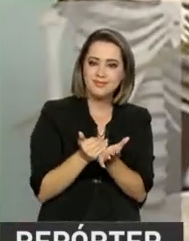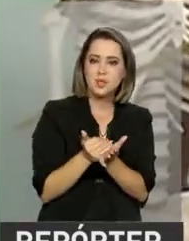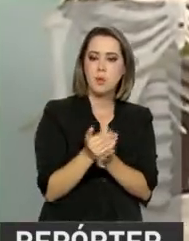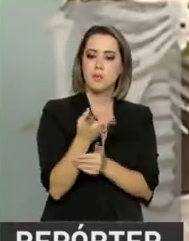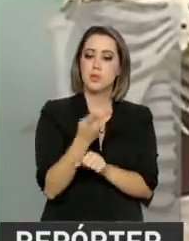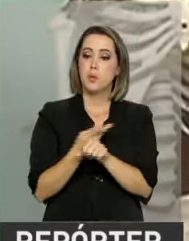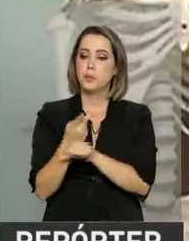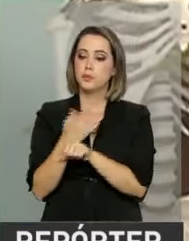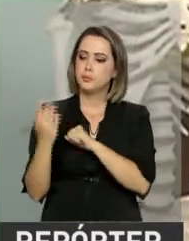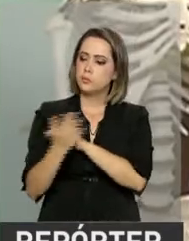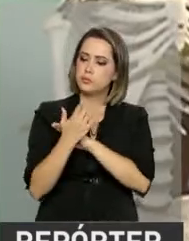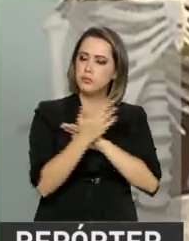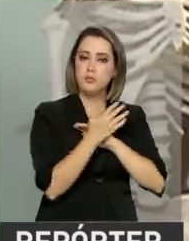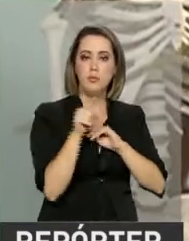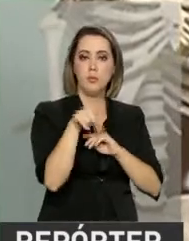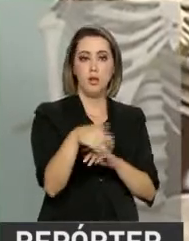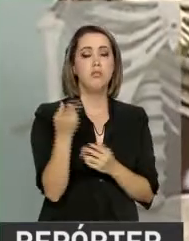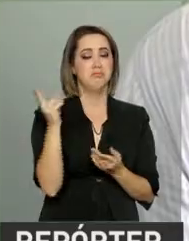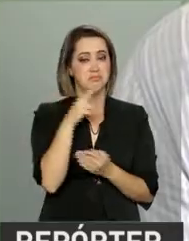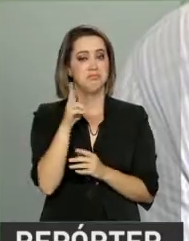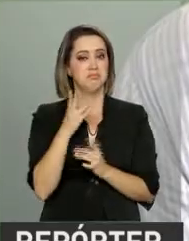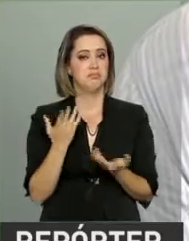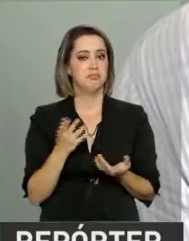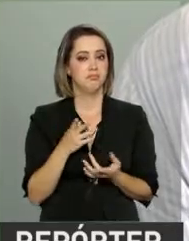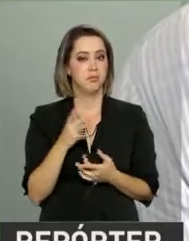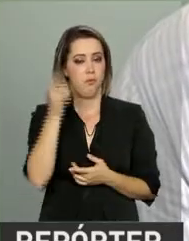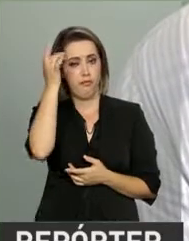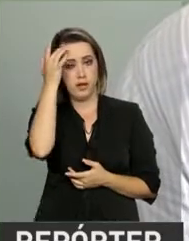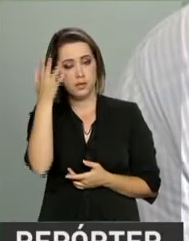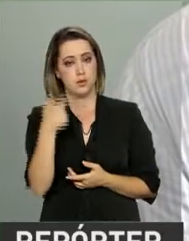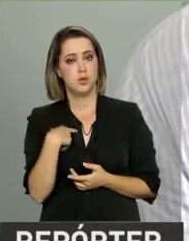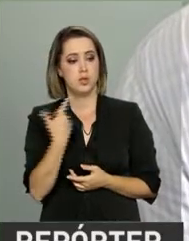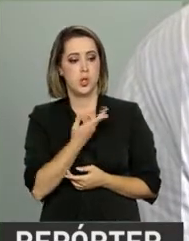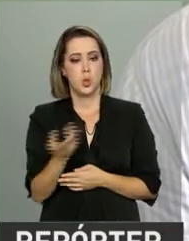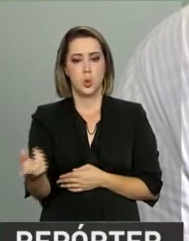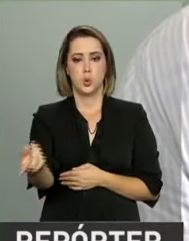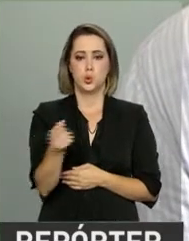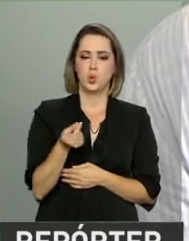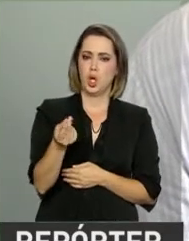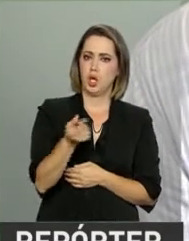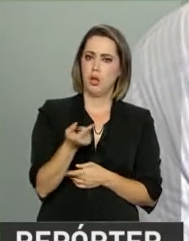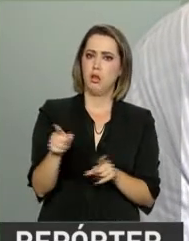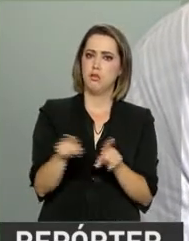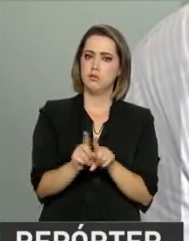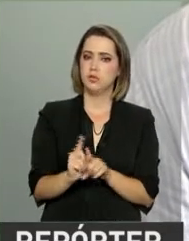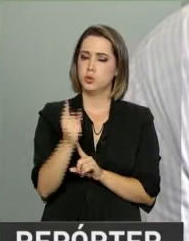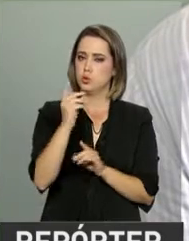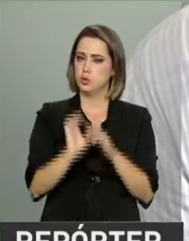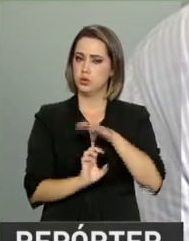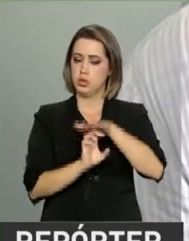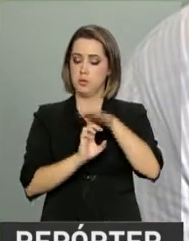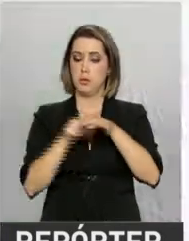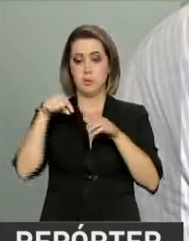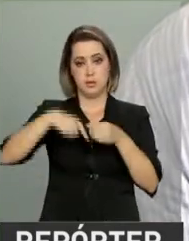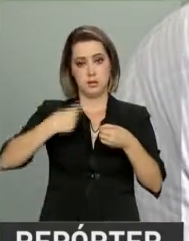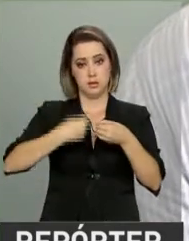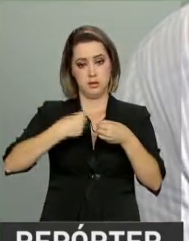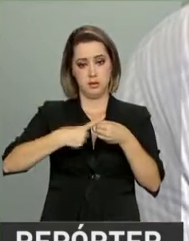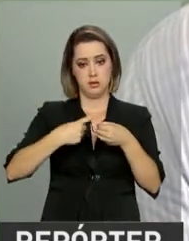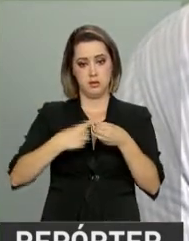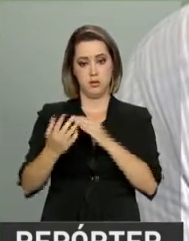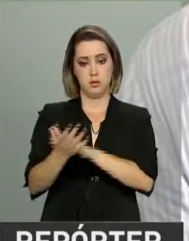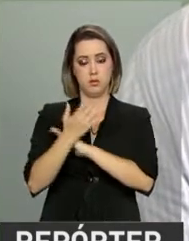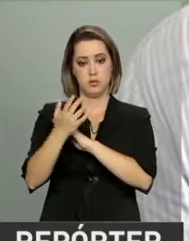a busca por apoio e ele veio rapidamente. Conseguimos o dinheiro inicial de uma empresa aqui do município, o